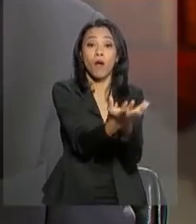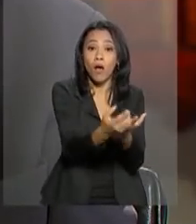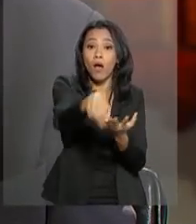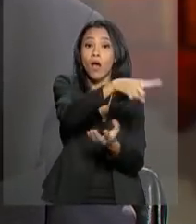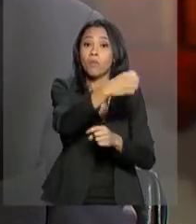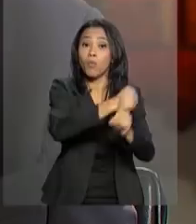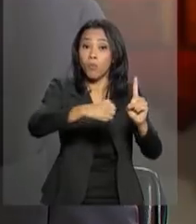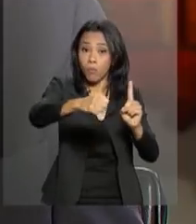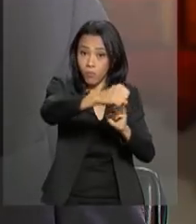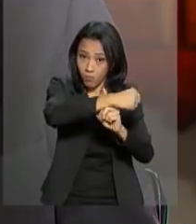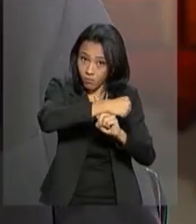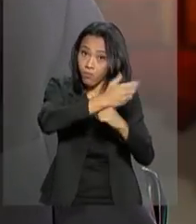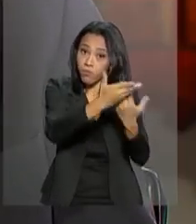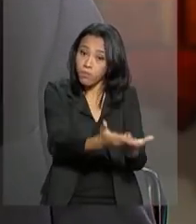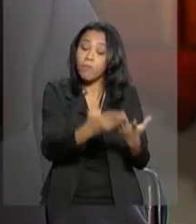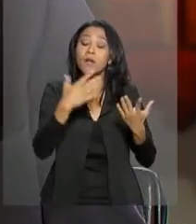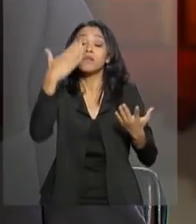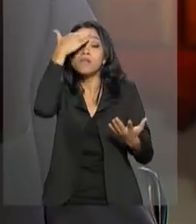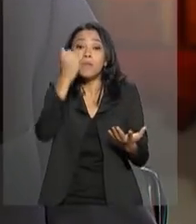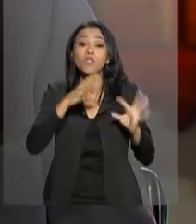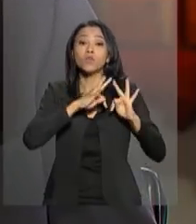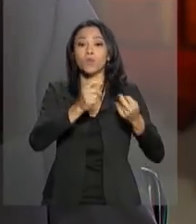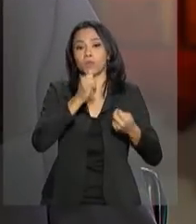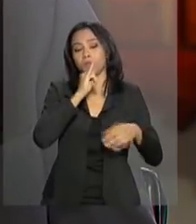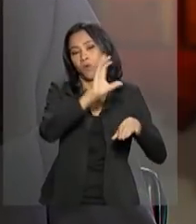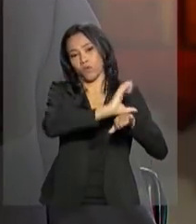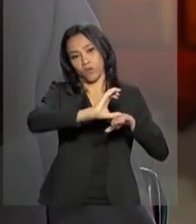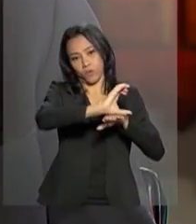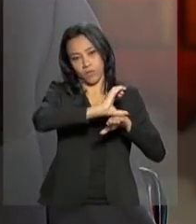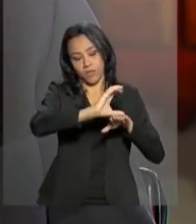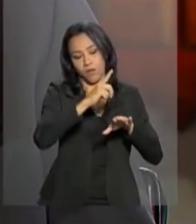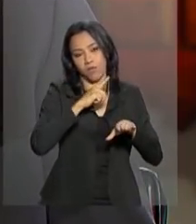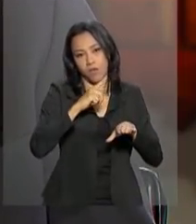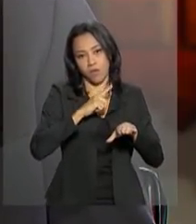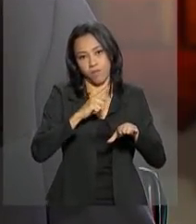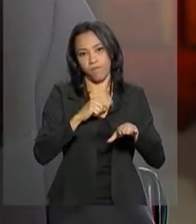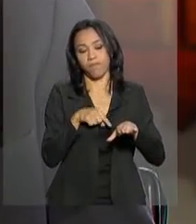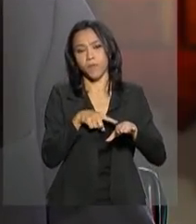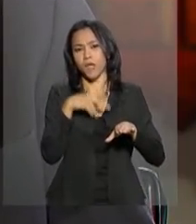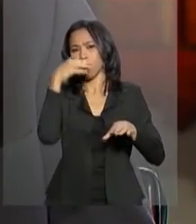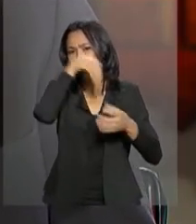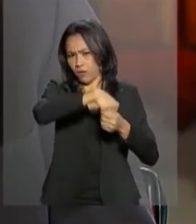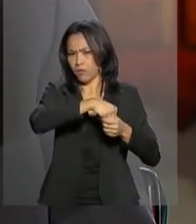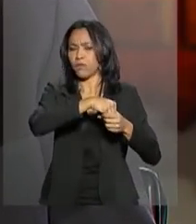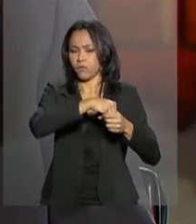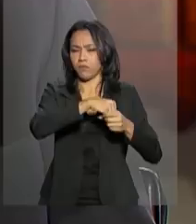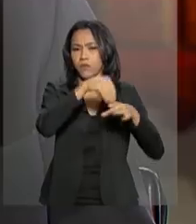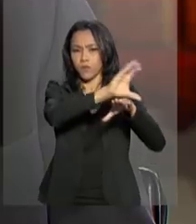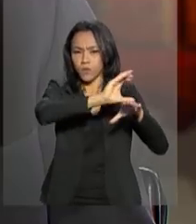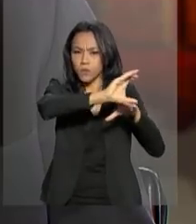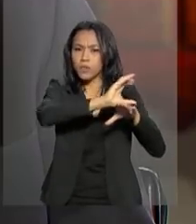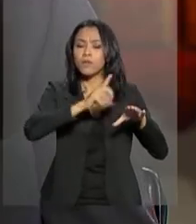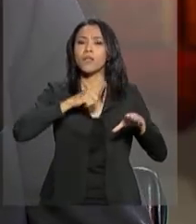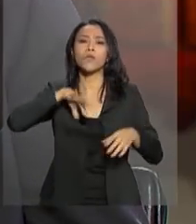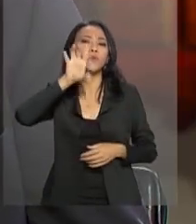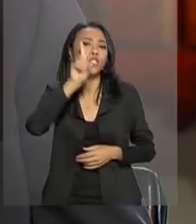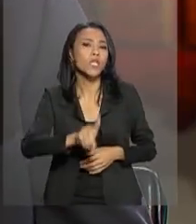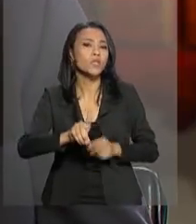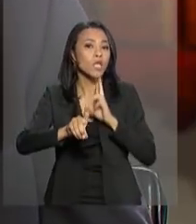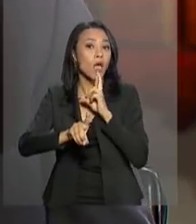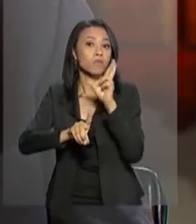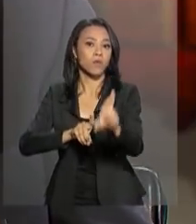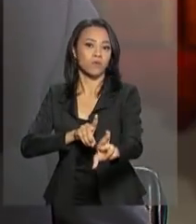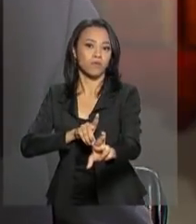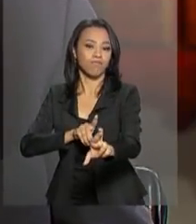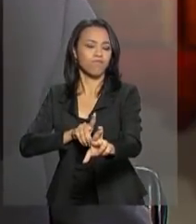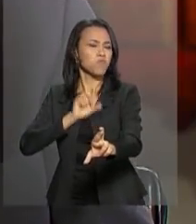informação completa, a Constituição tem, por exemplo, no seu conteúdo, o direito de resposta, por